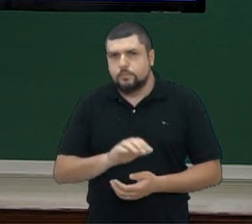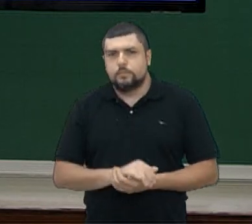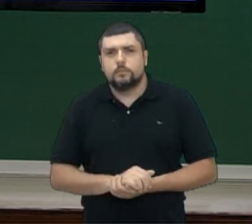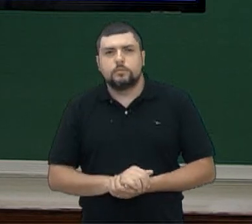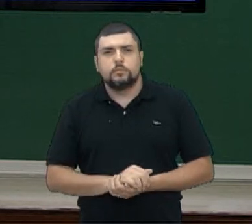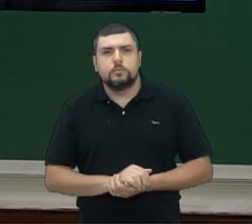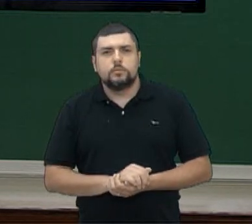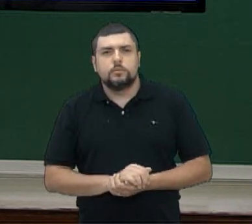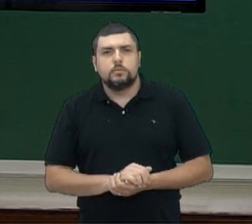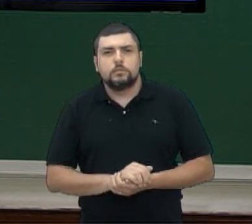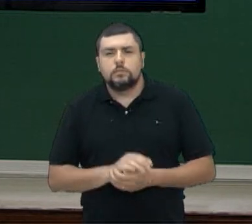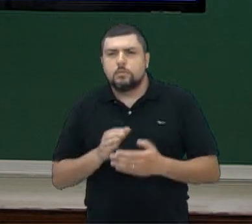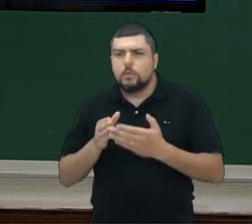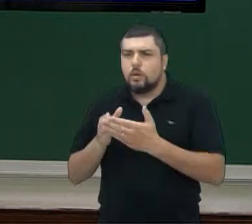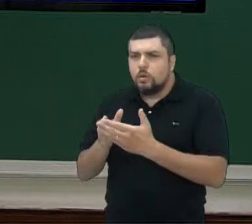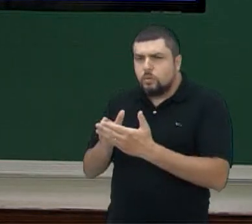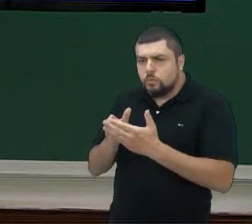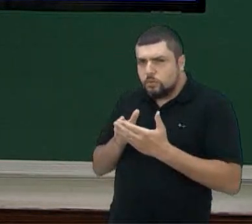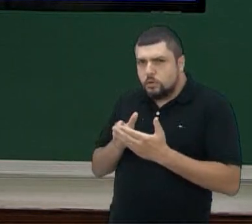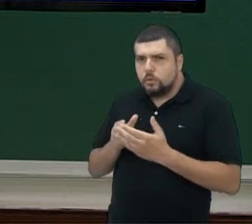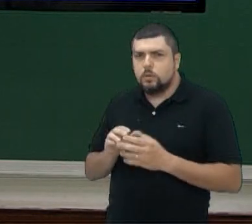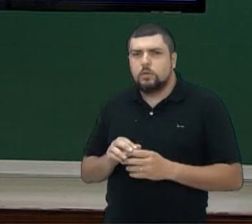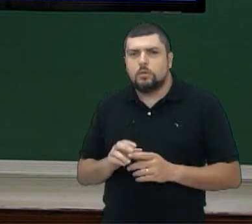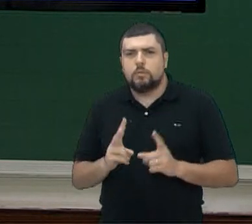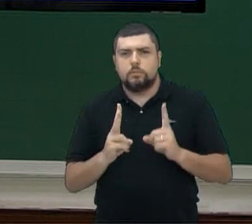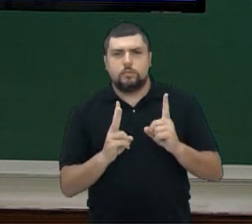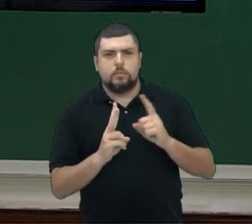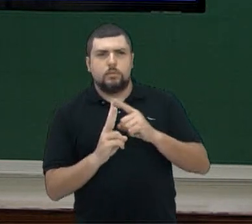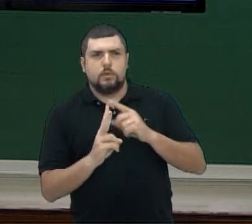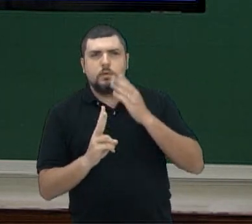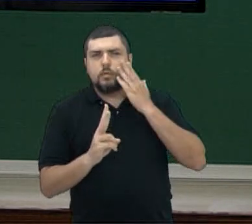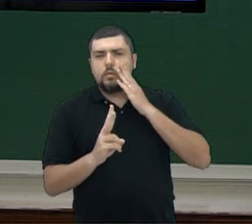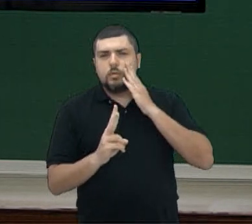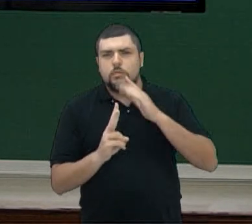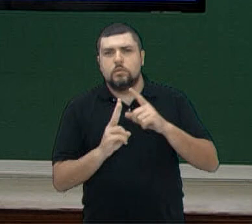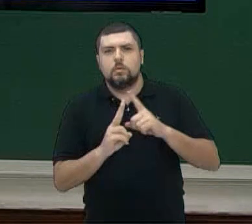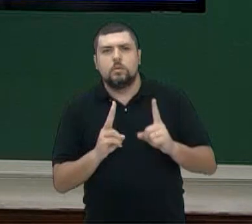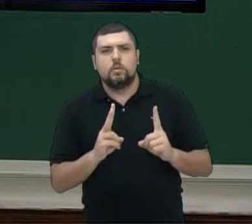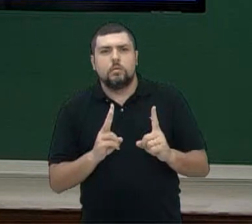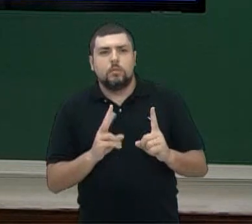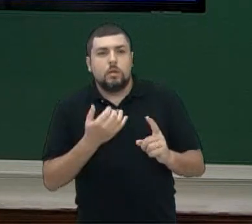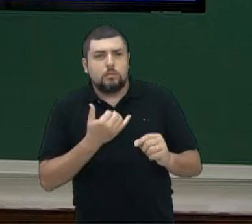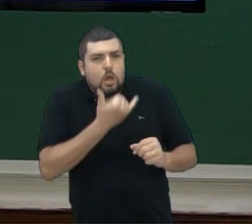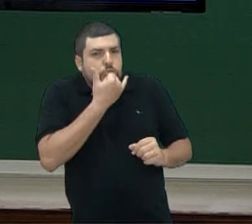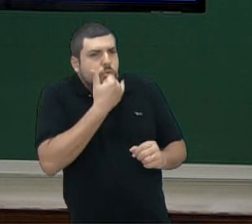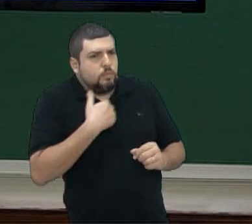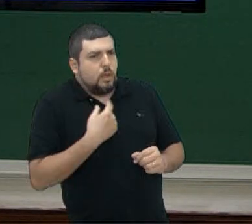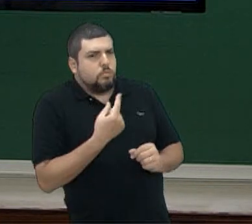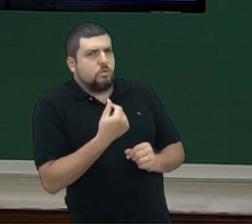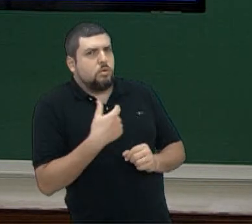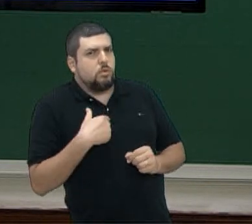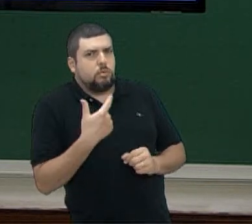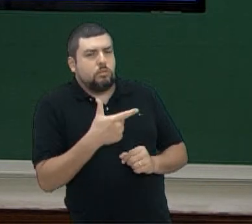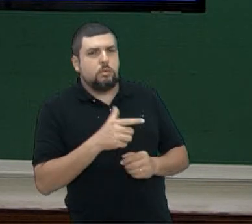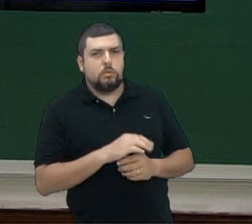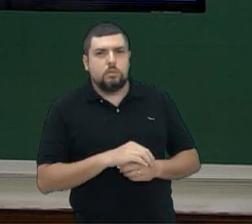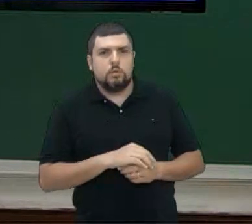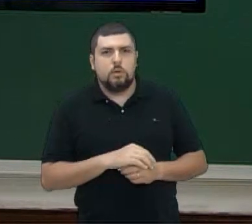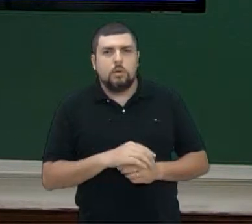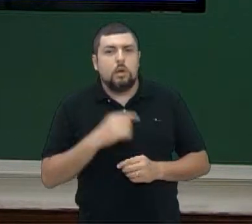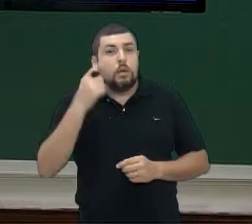licença, senhor. Daí o rapaz de blusa azul. Desculpa, eu não tenho nenhum dinheiro. Tipo, ele já entende que talvez seja